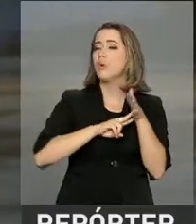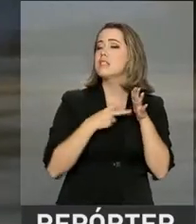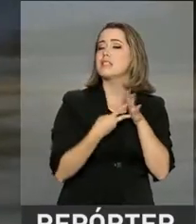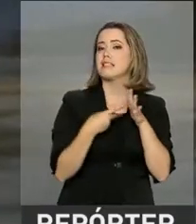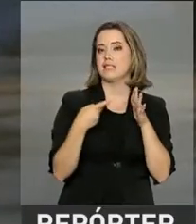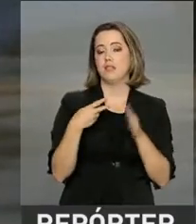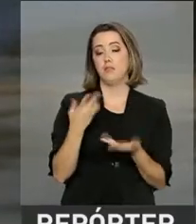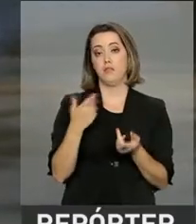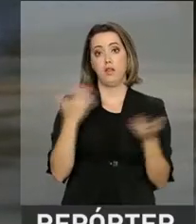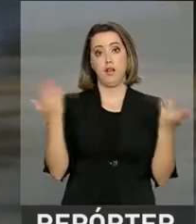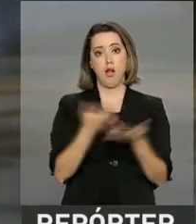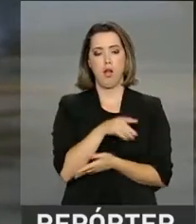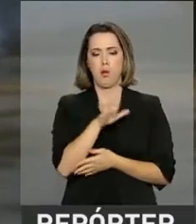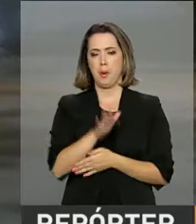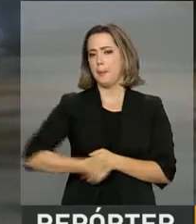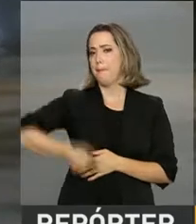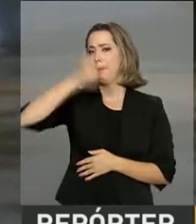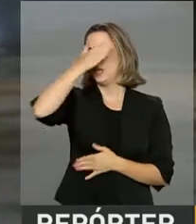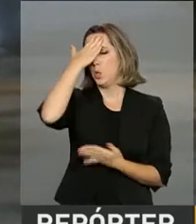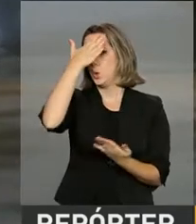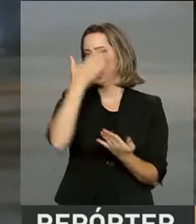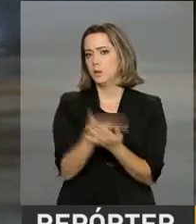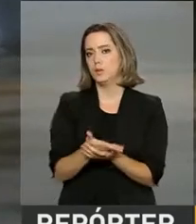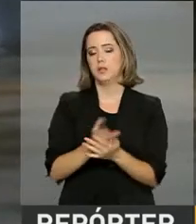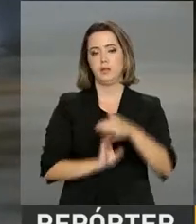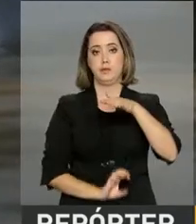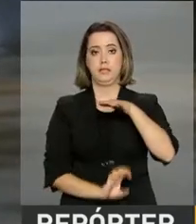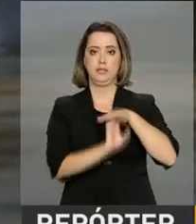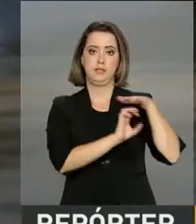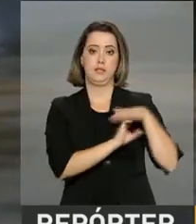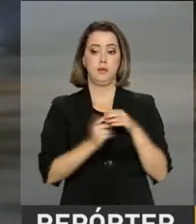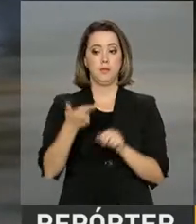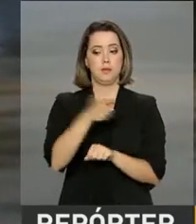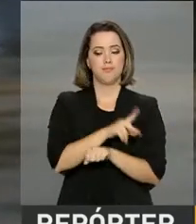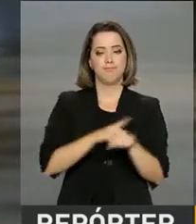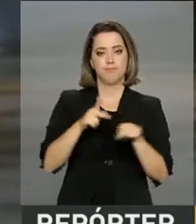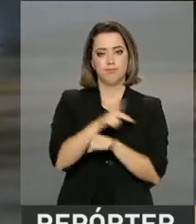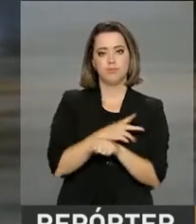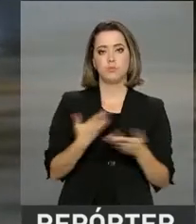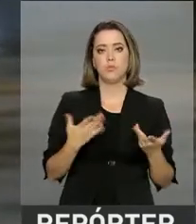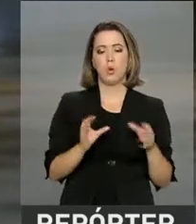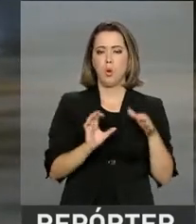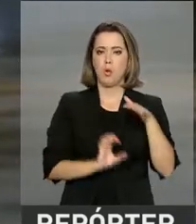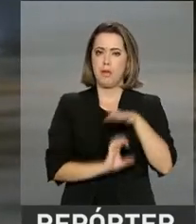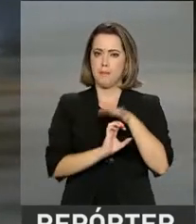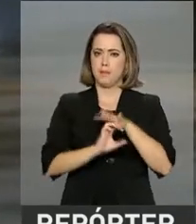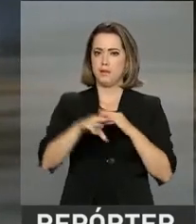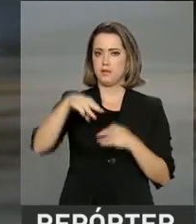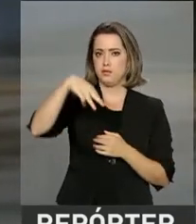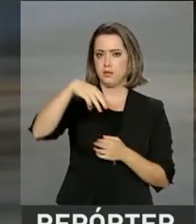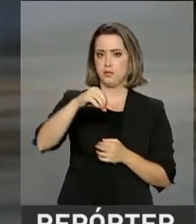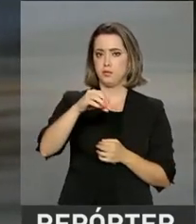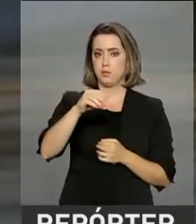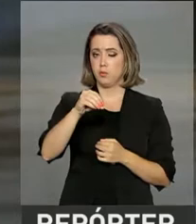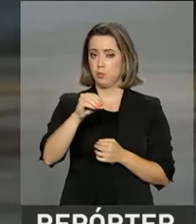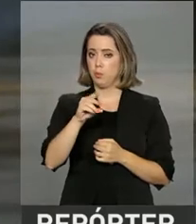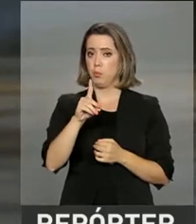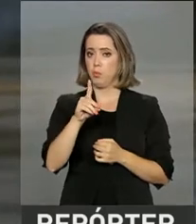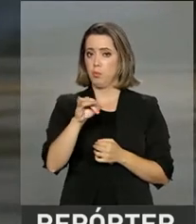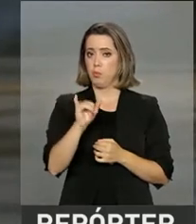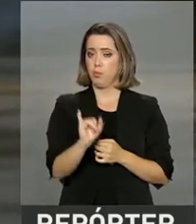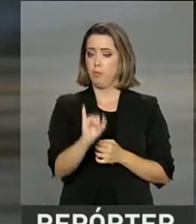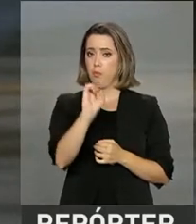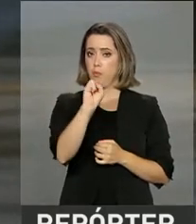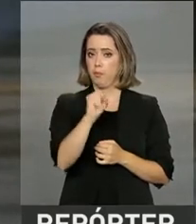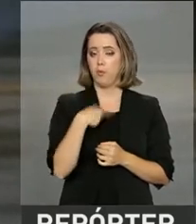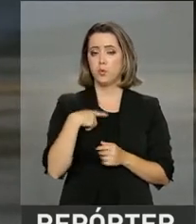passou a ser vista com mais confiança pelos investidores estrangeiros a agência moody's explicou que mudou a nota por acreditar em uma